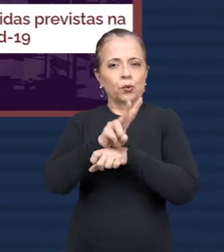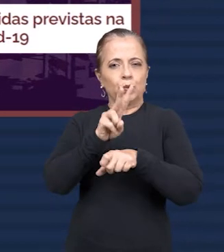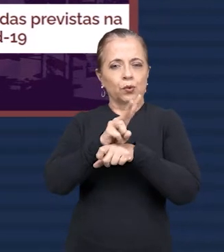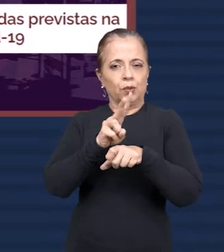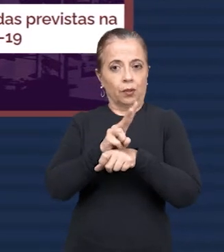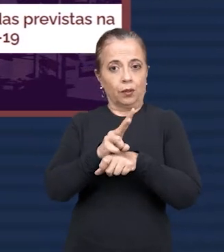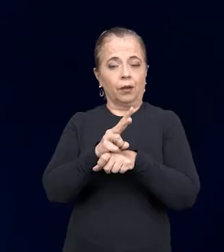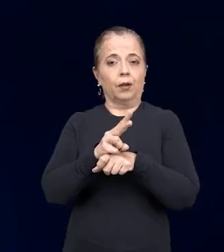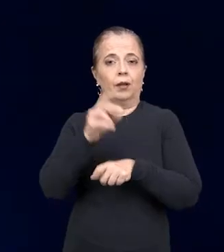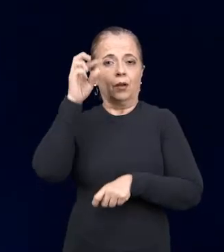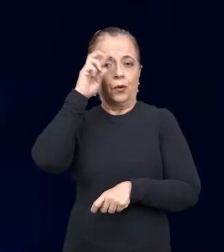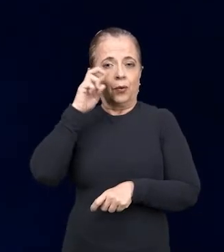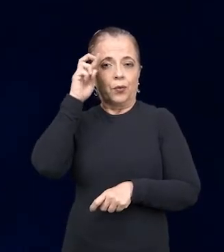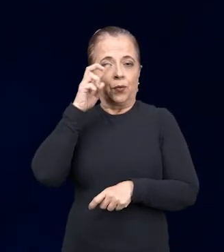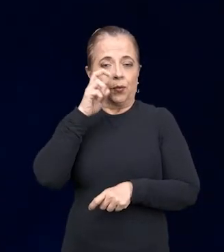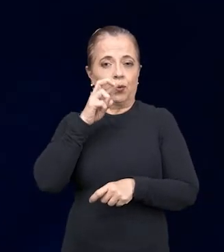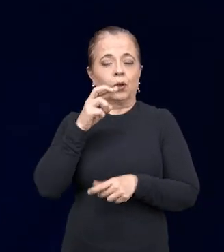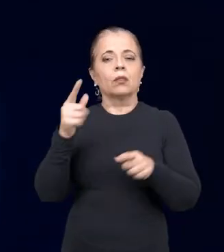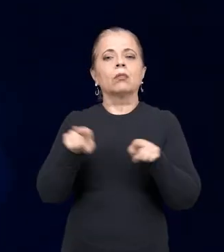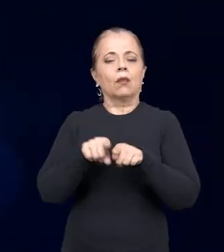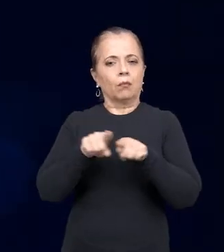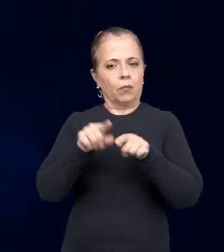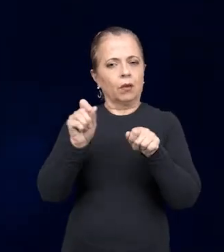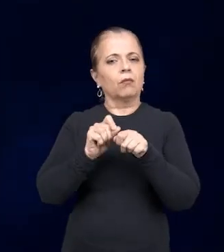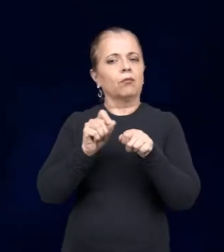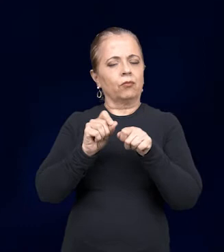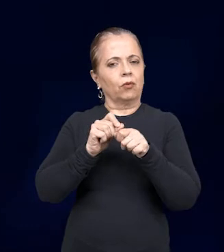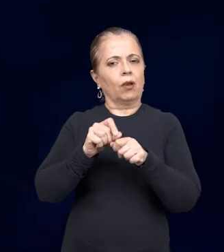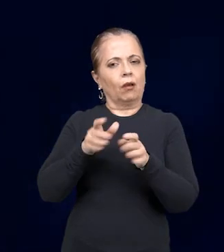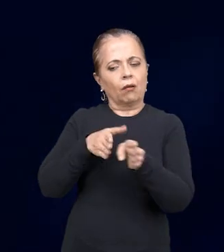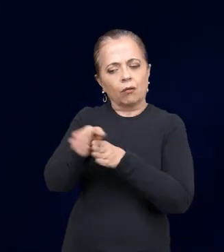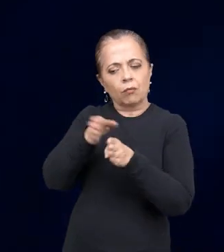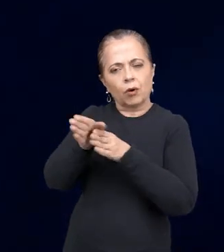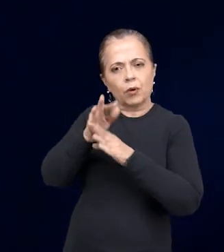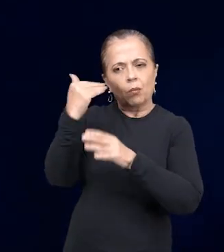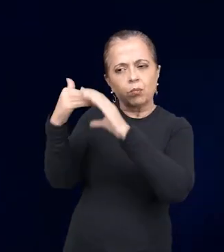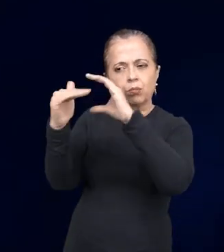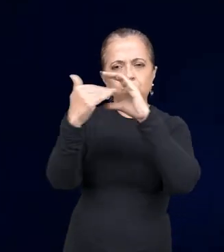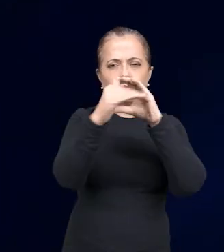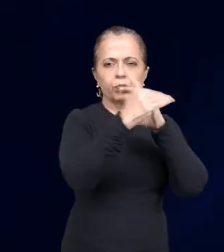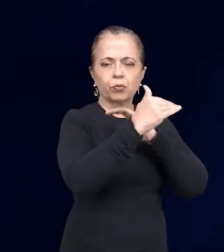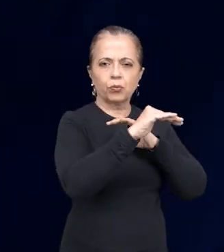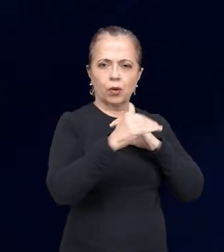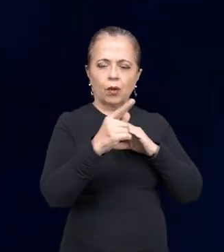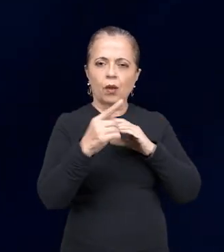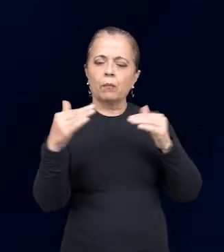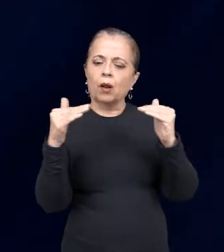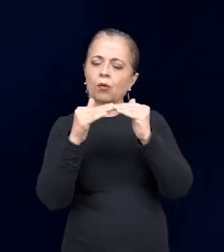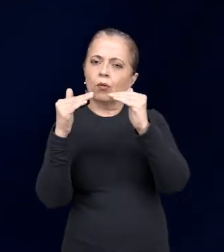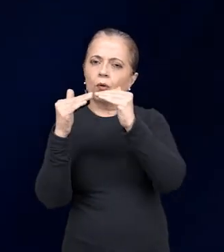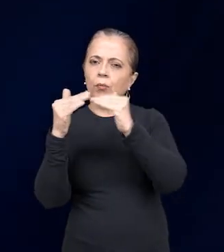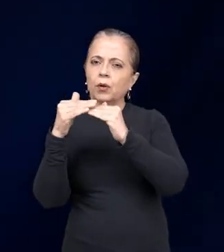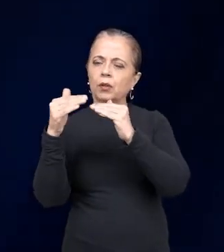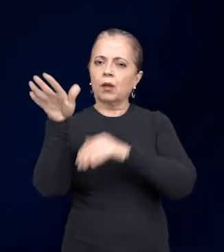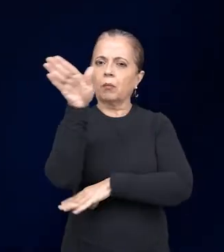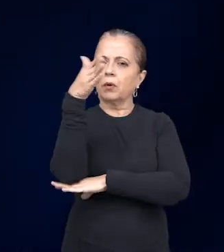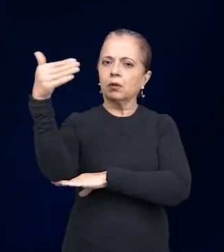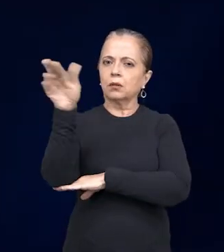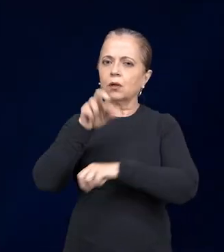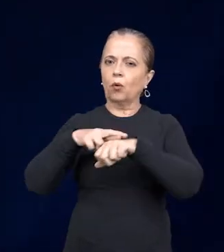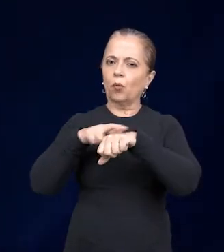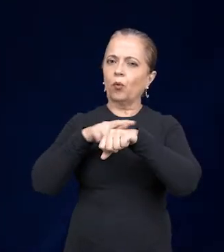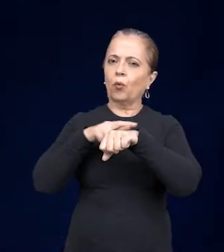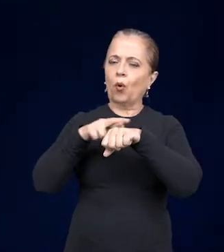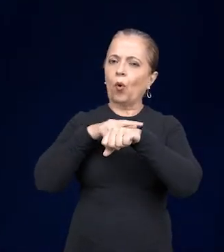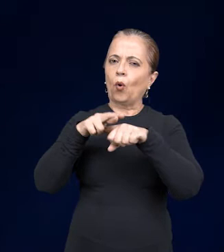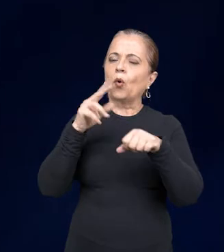Núcleo Três Rios, também expediu recomendação para que sejam adotadas medidas restritivas compatíveis com a bandeira roxa,